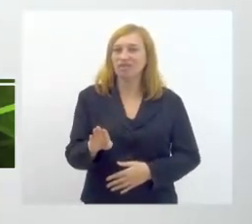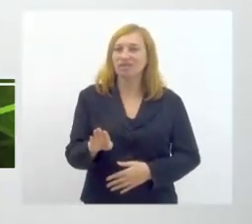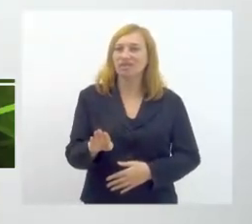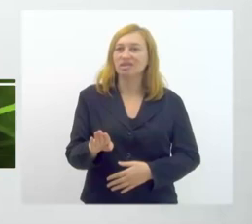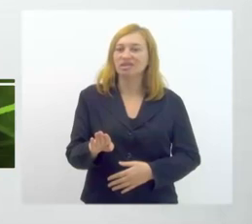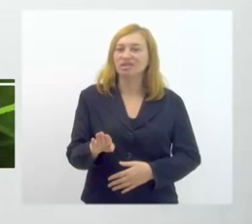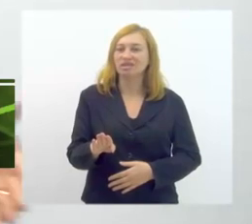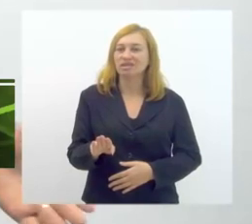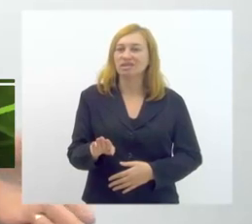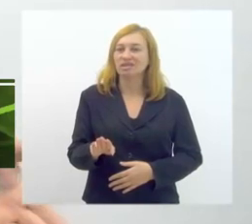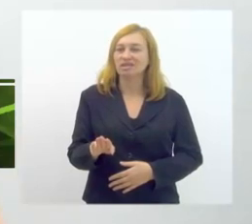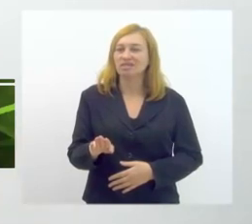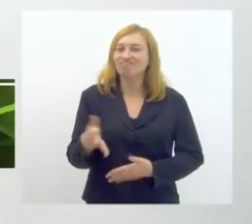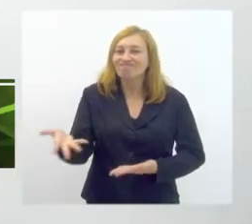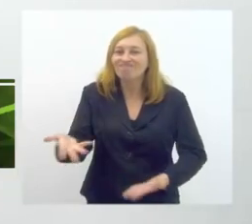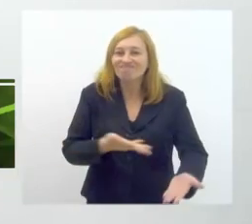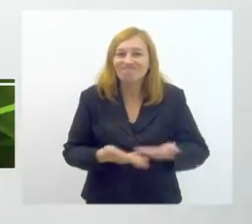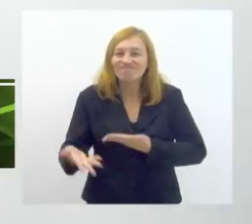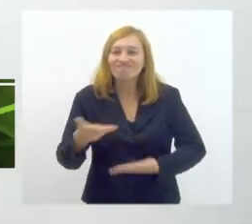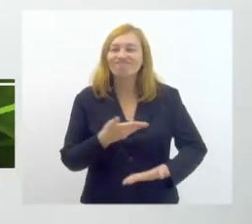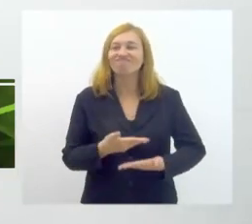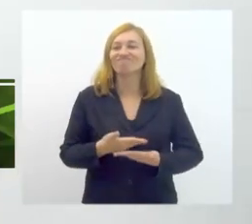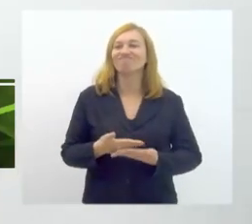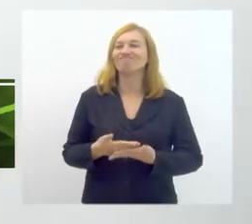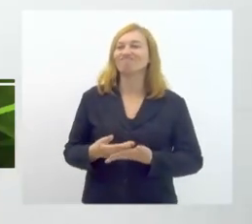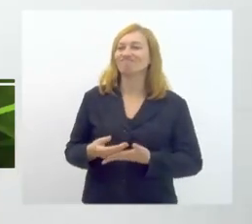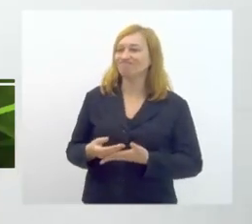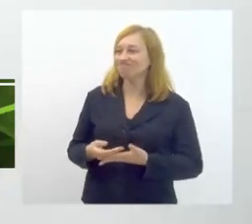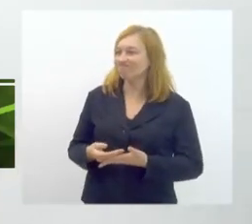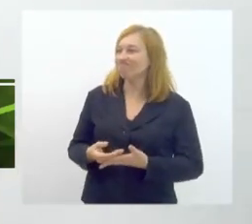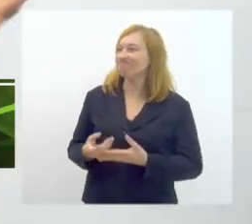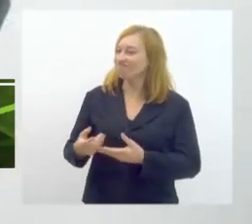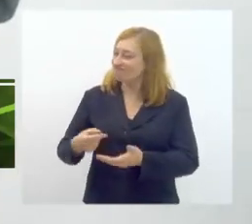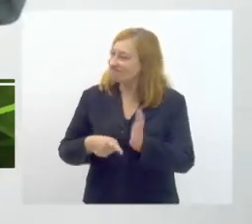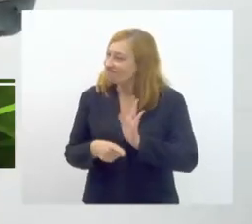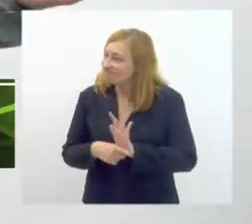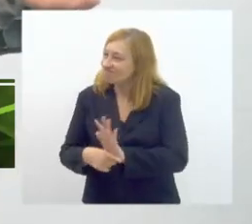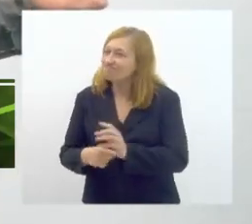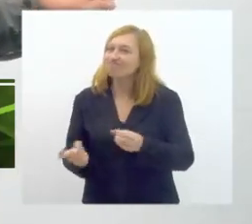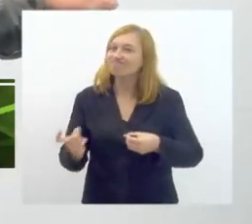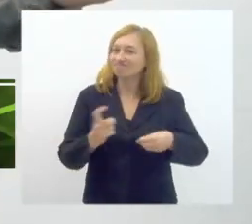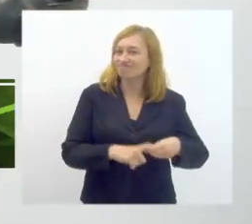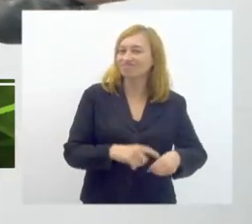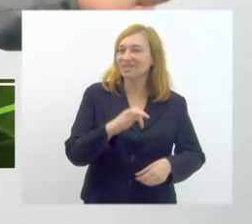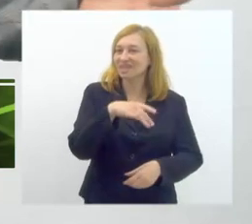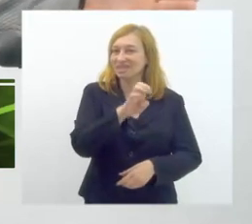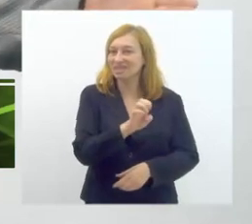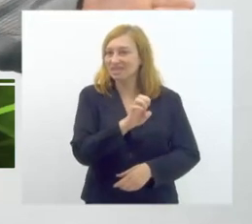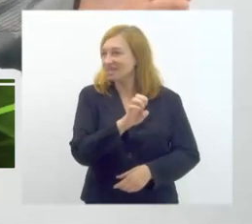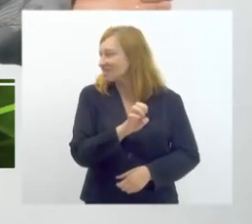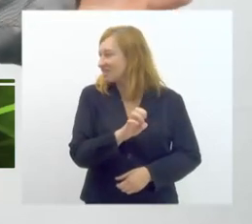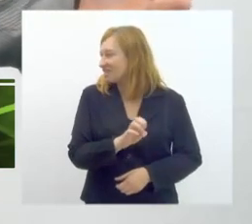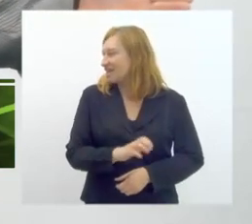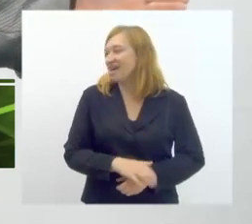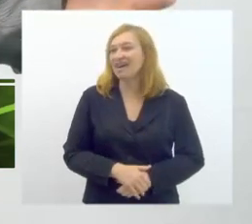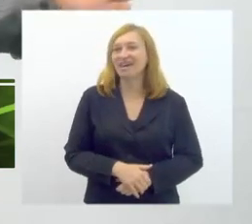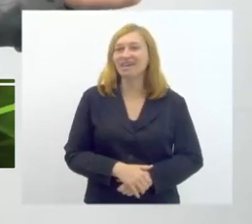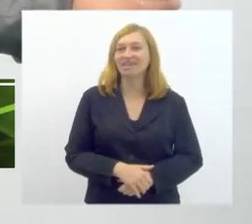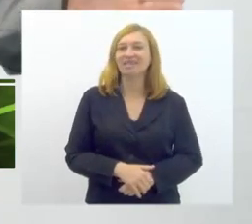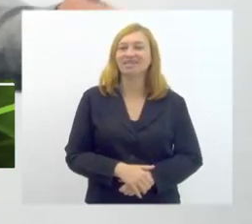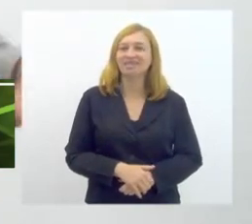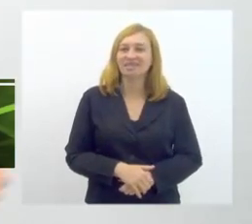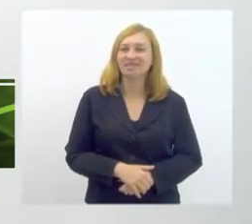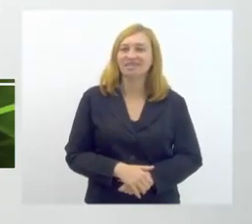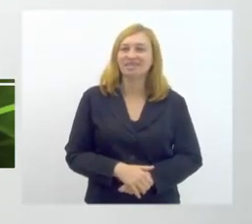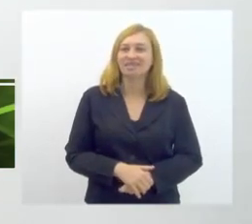grande parceria que você está construindo para os consórcios. Alexandre, nosso grande abraço lá da Serra, que tanto